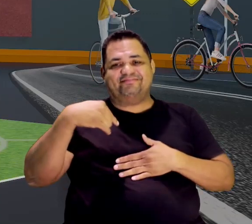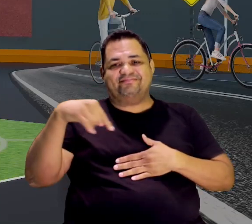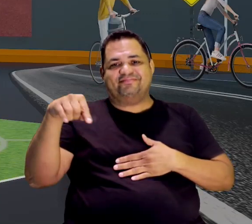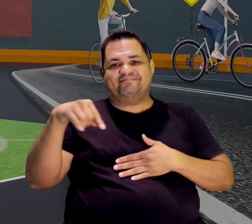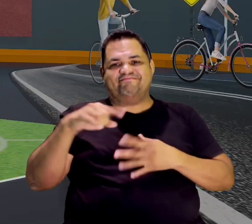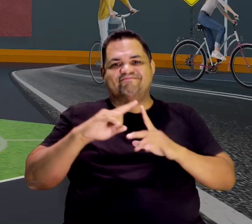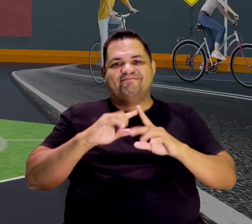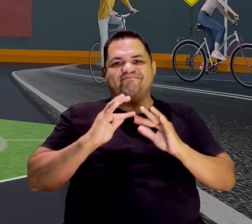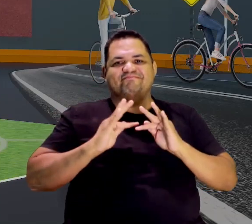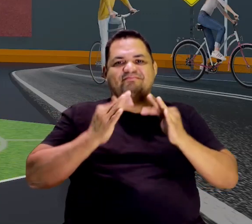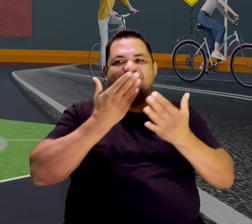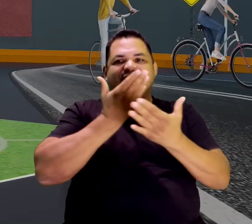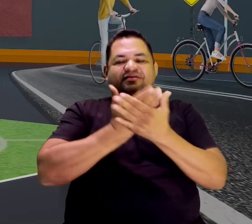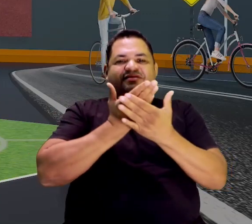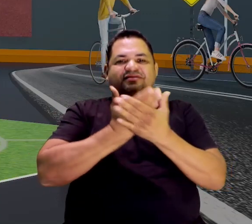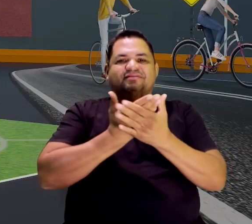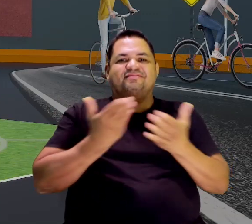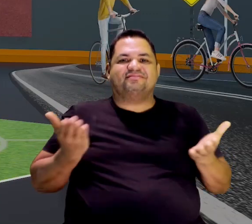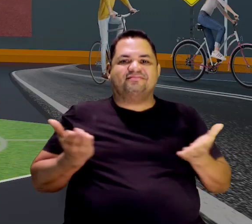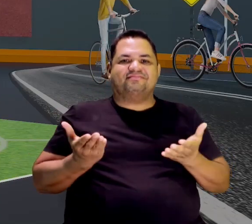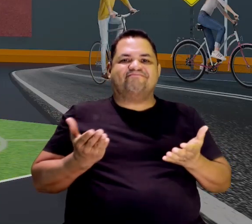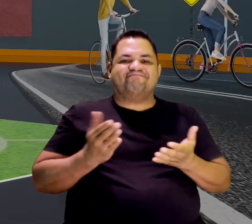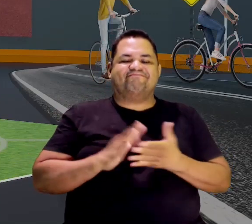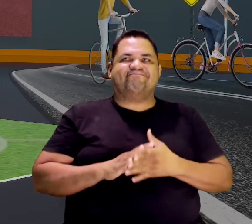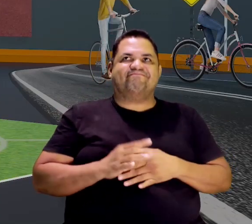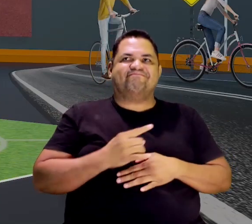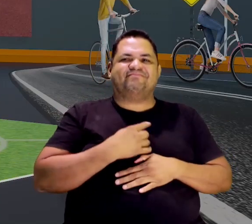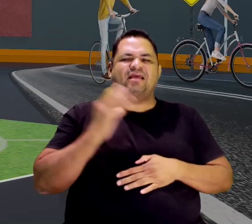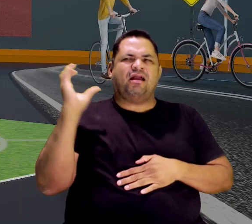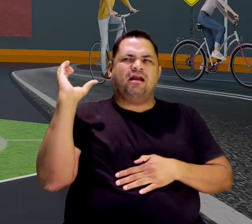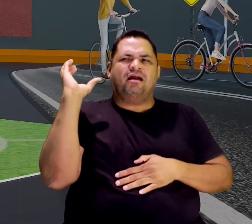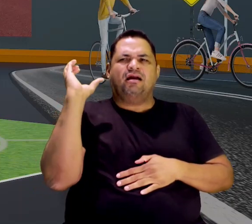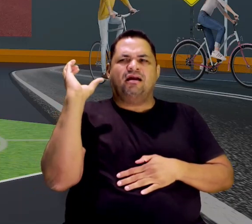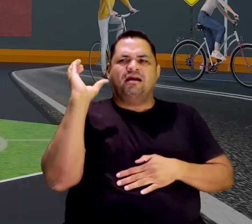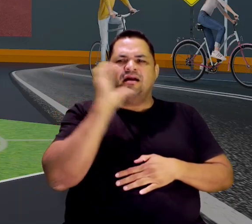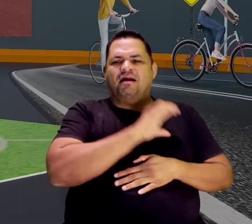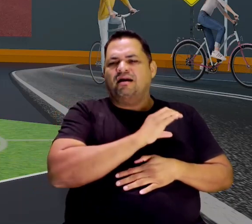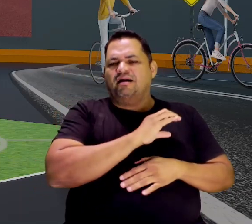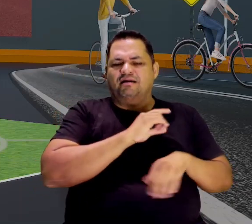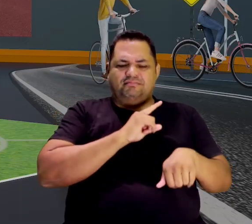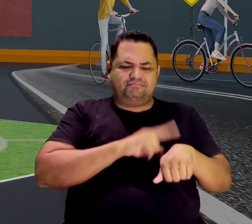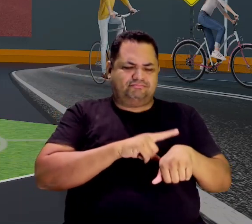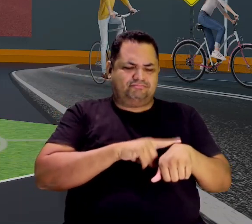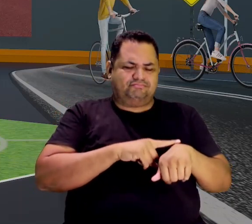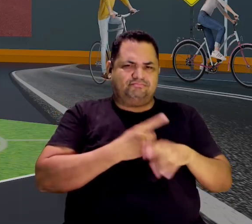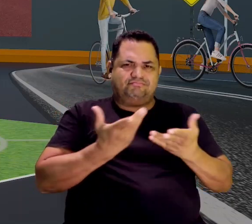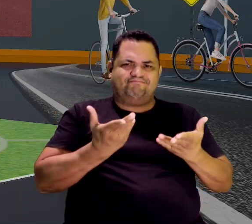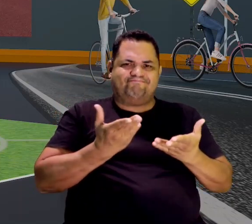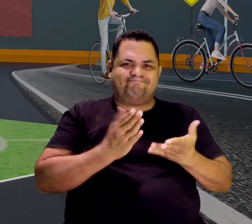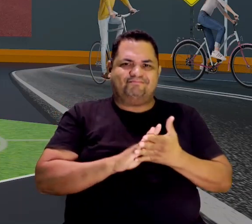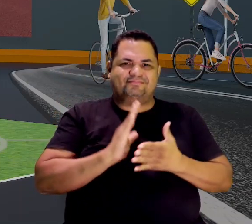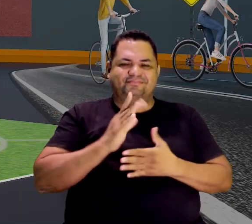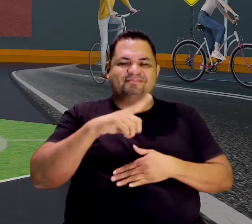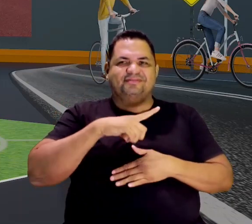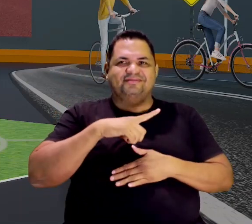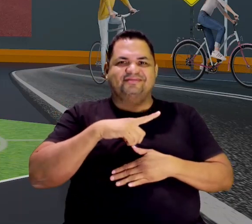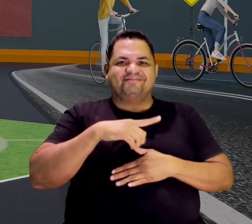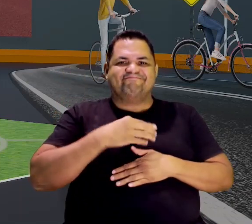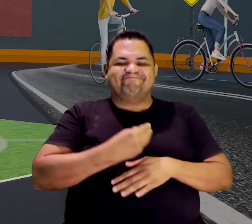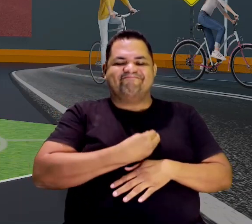só como passou rápido, né? Para mim passou mais rápido ainda porque eu tive a presença de vocês nas interações aí